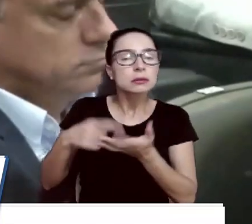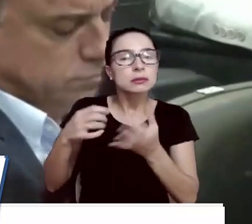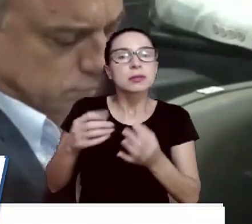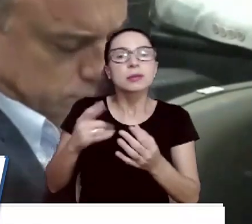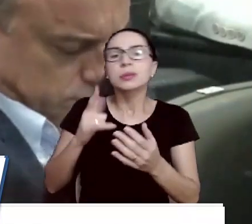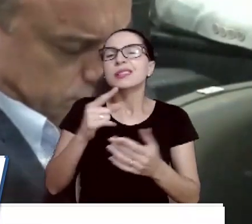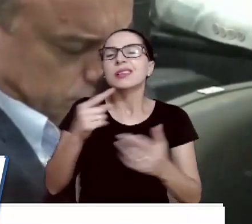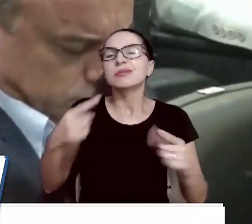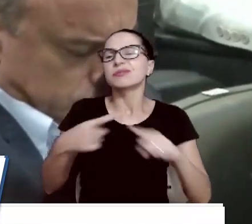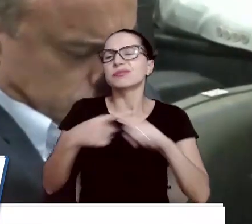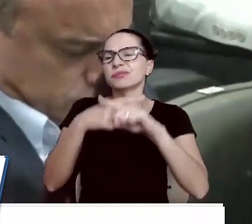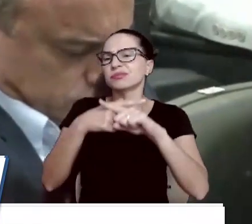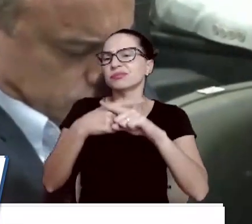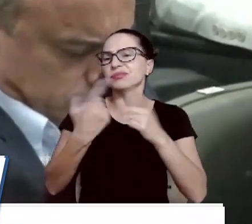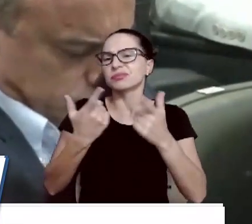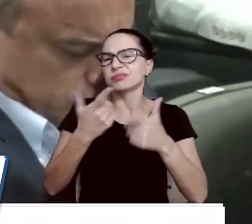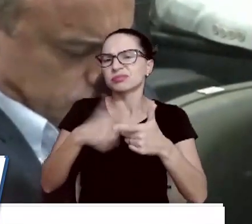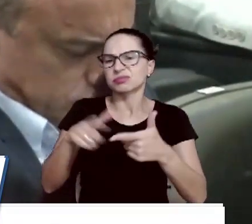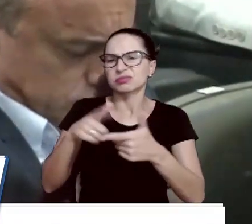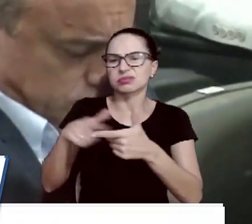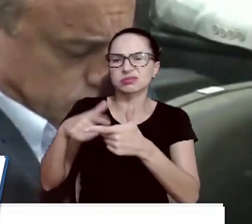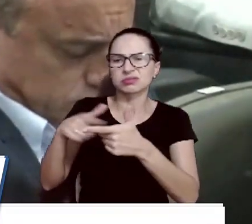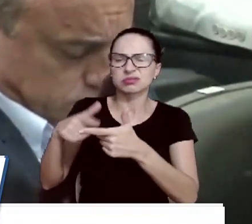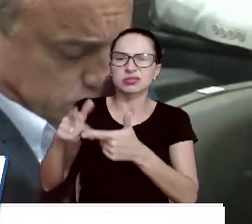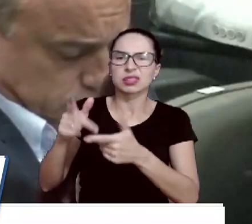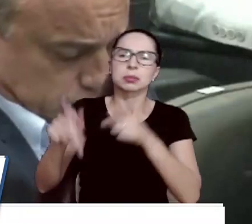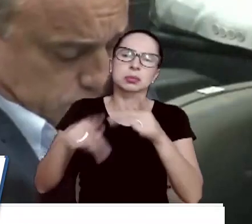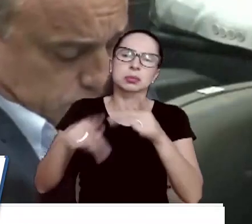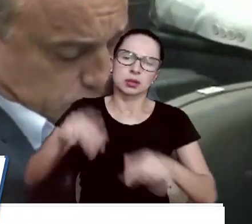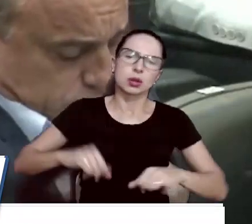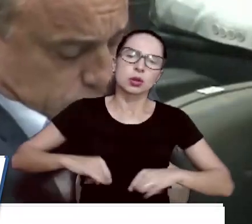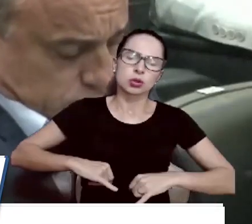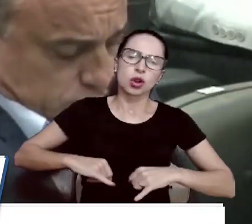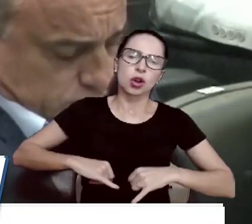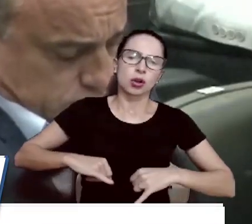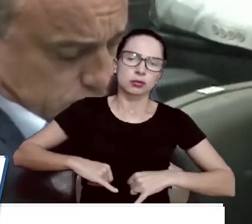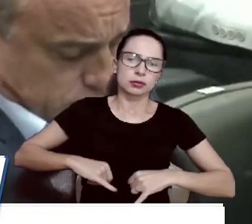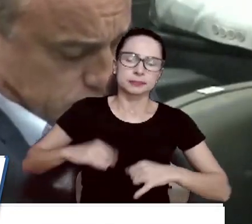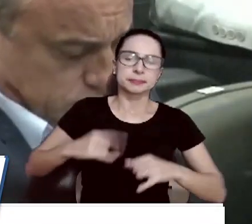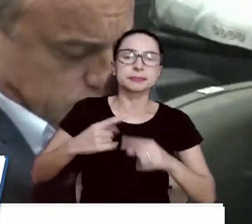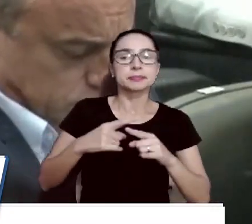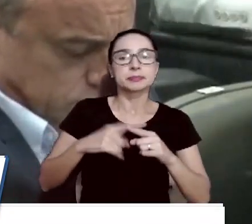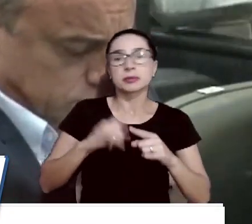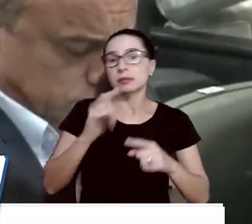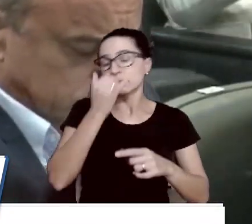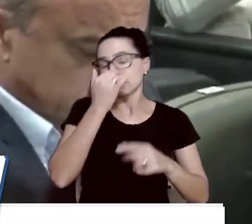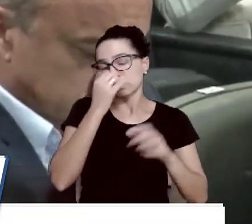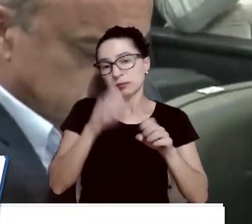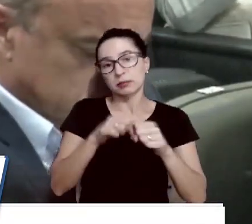a situação não fique tão danosa para o povo, né? Porque, na verdade, quem leva o prejuízo é o povo,